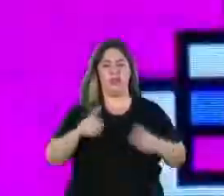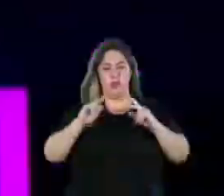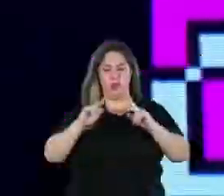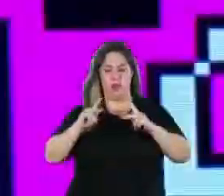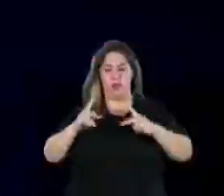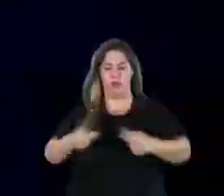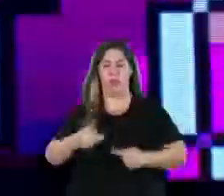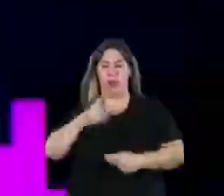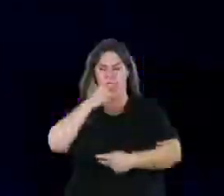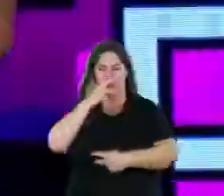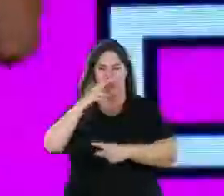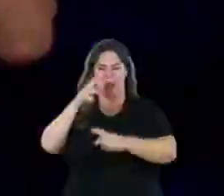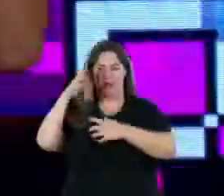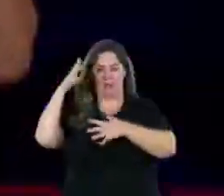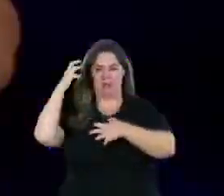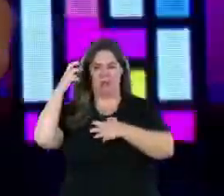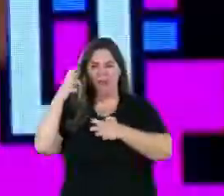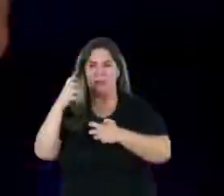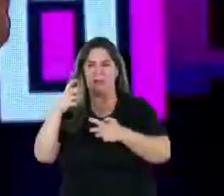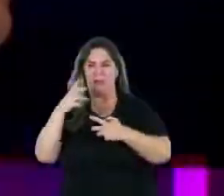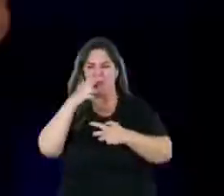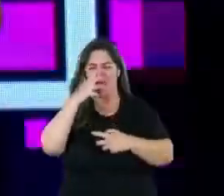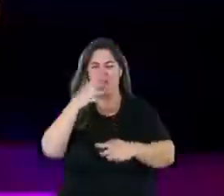insiste em pagar sempre o mesmo mico.